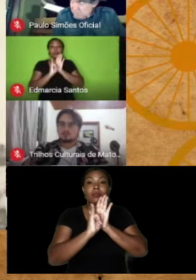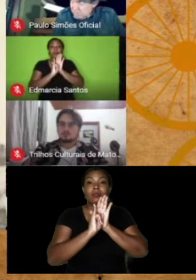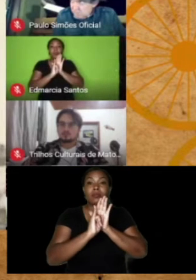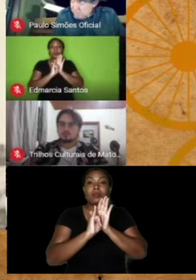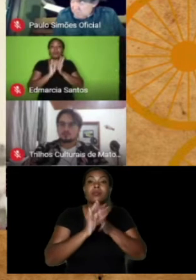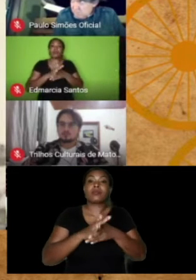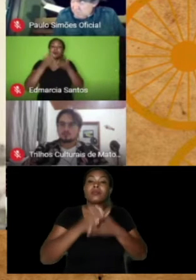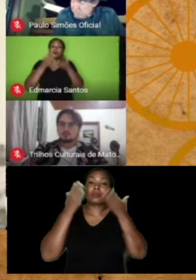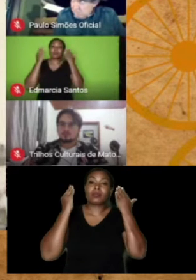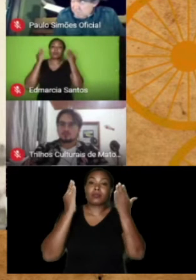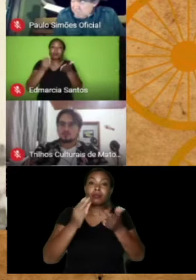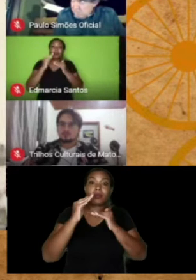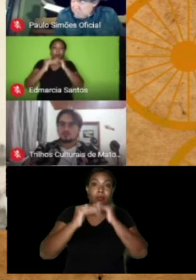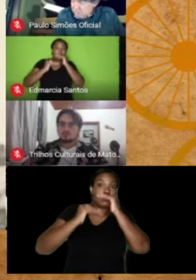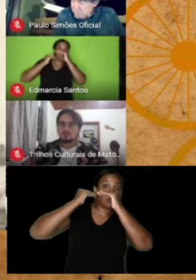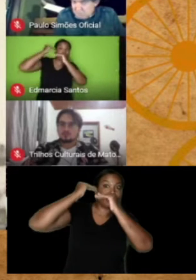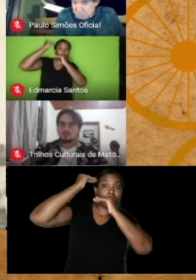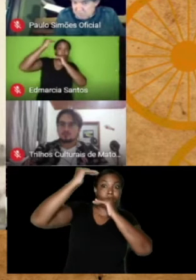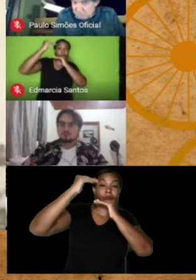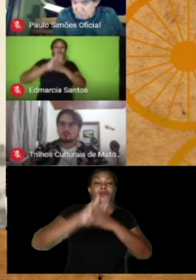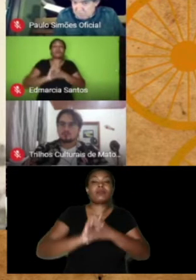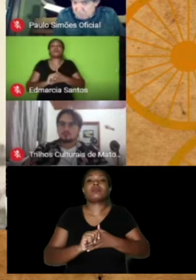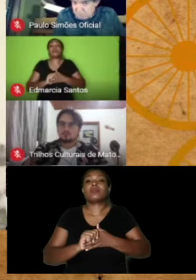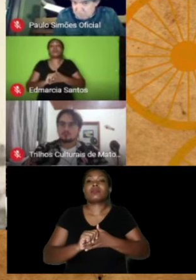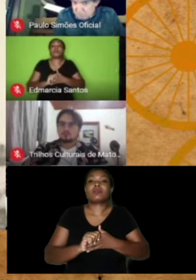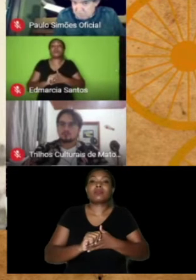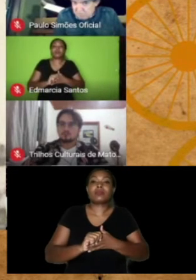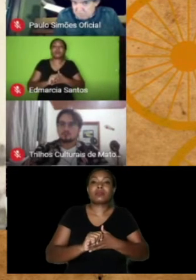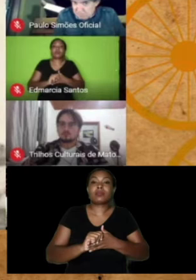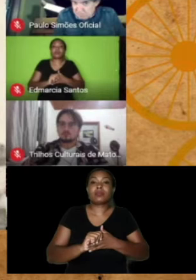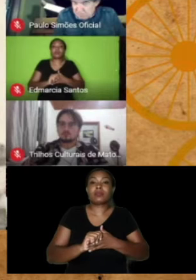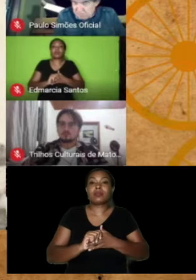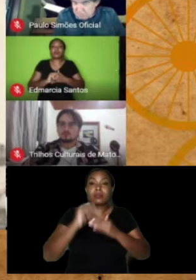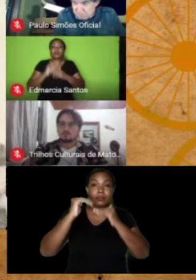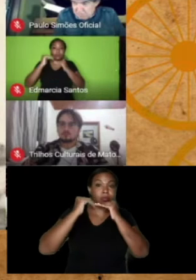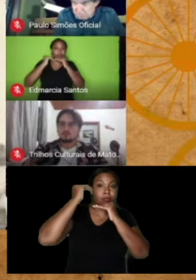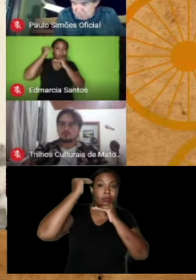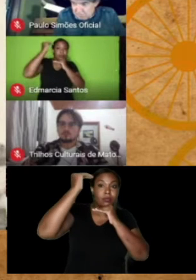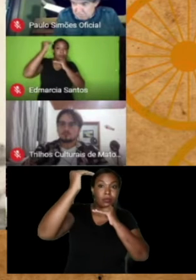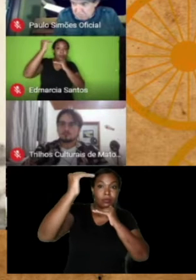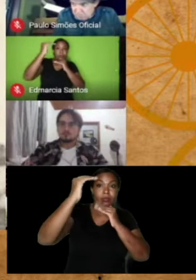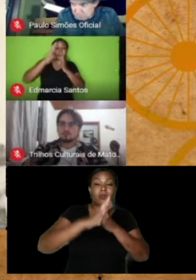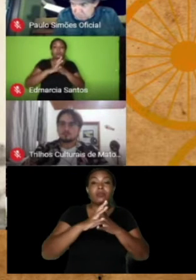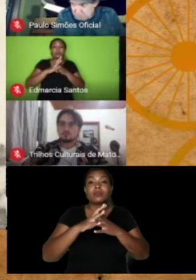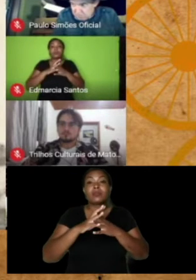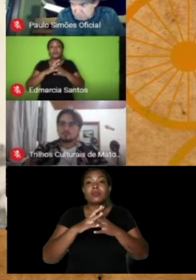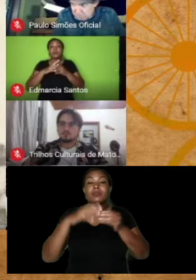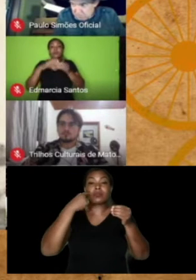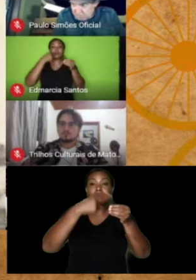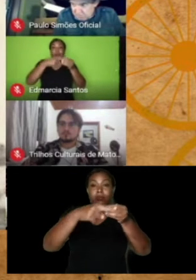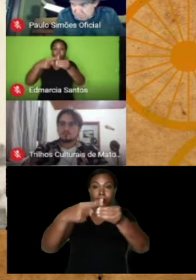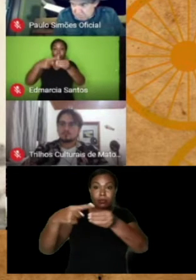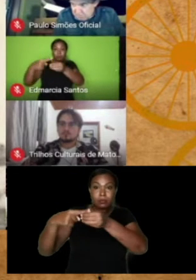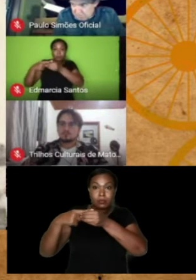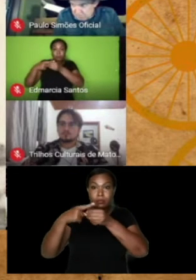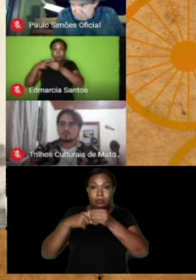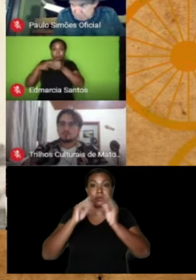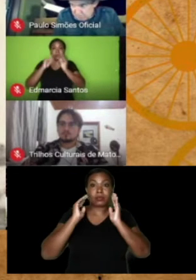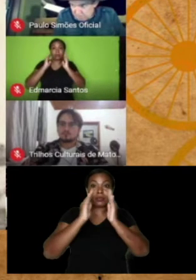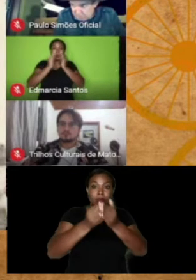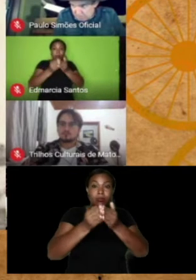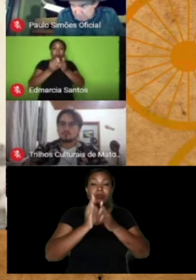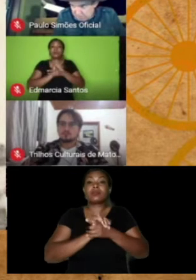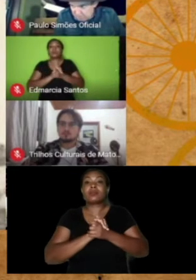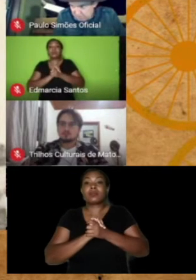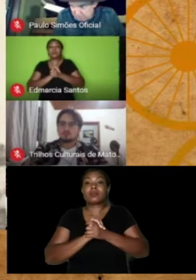que está além das nossas cercanias, das nossas cidades, e que toma um rumo em função dessa